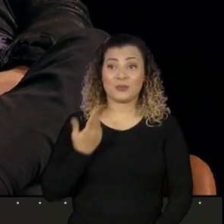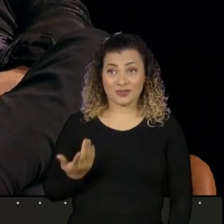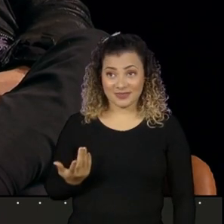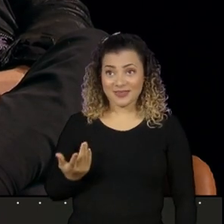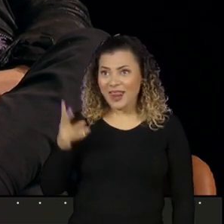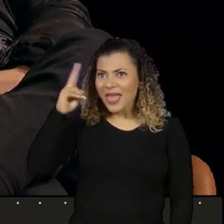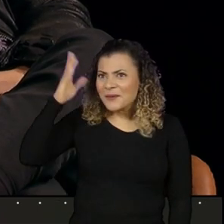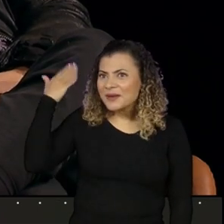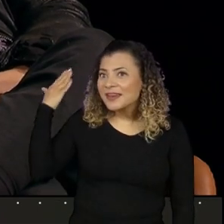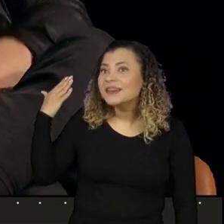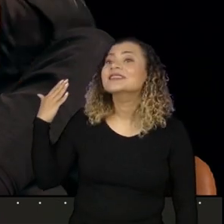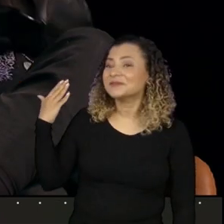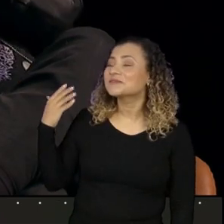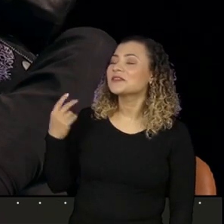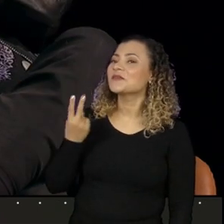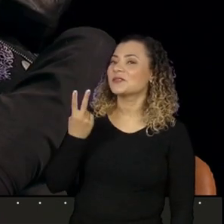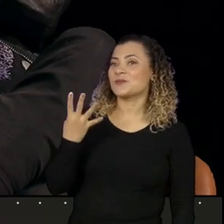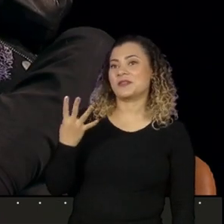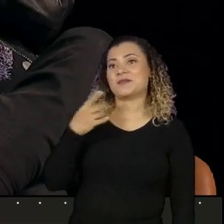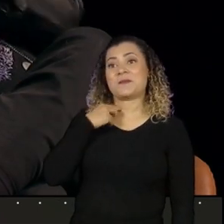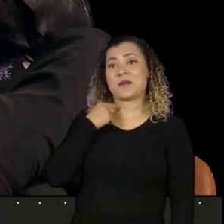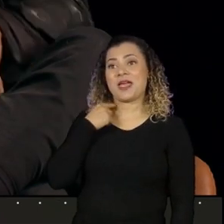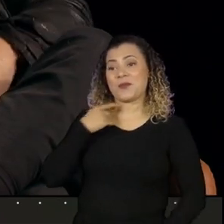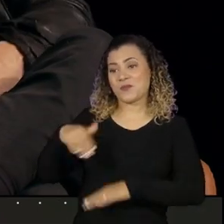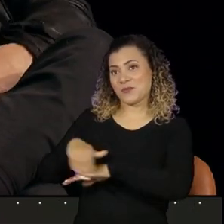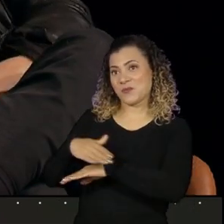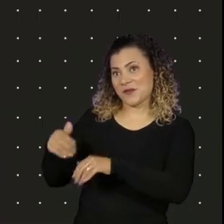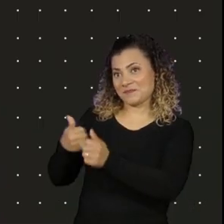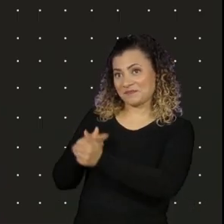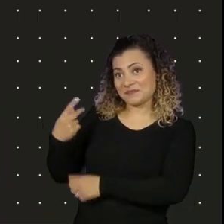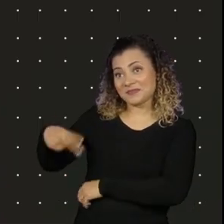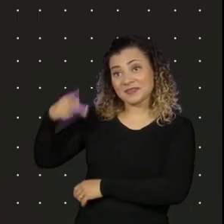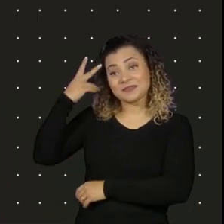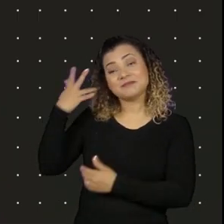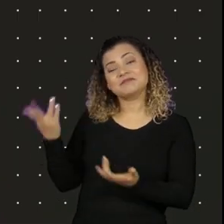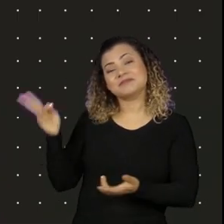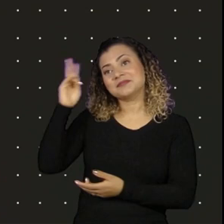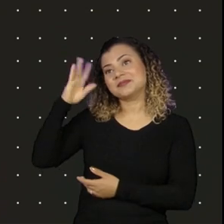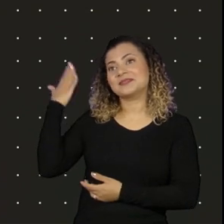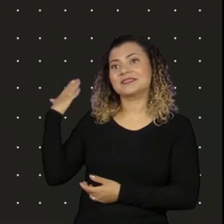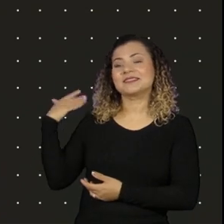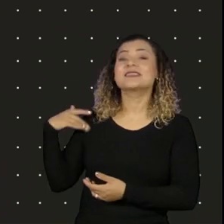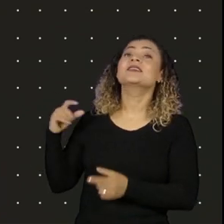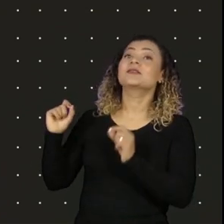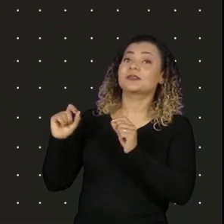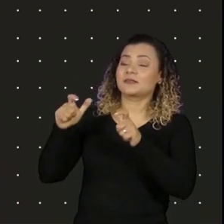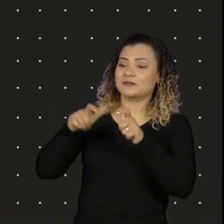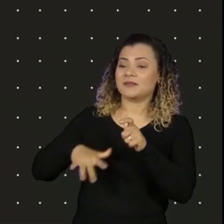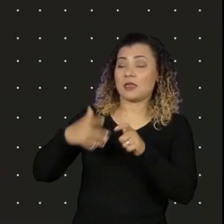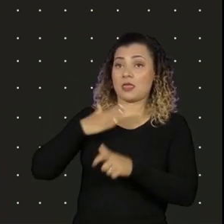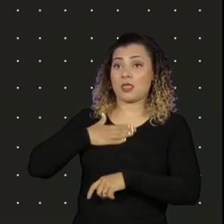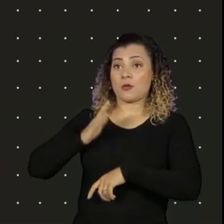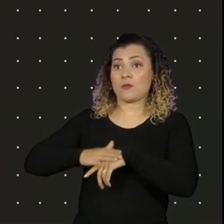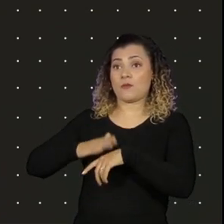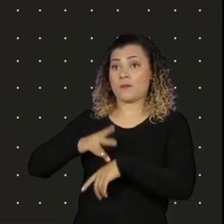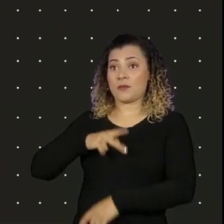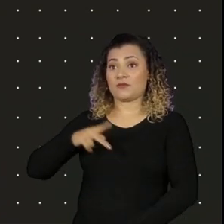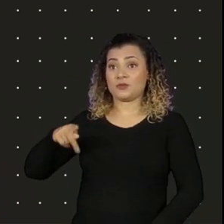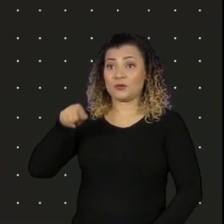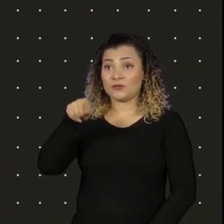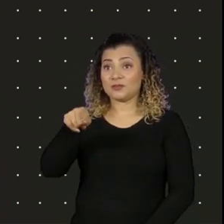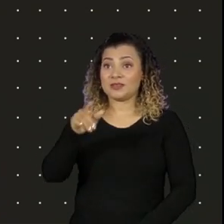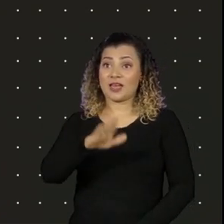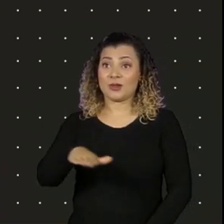disso? Muito tempo, né, querido? Pois é, estávamos lá, eu como professor e você como